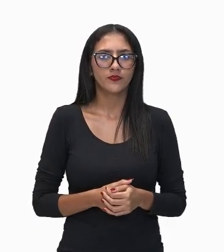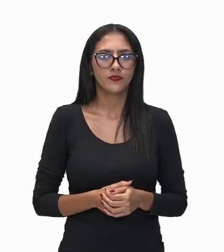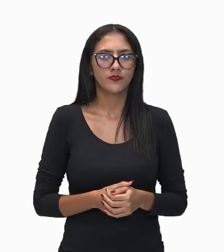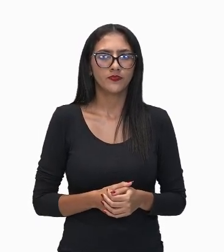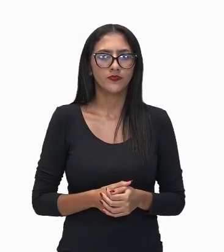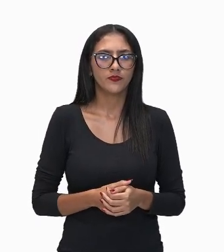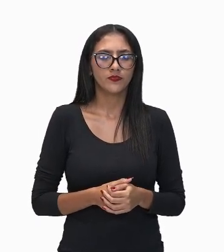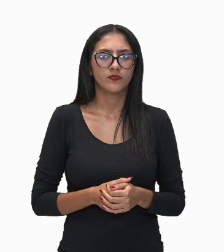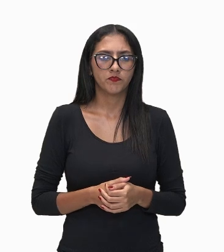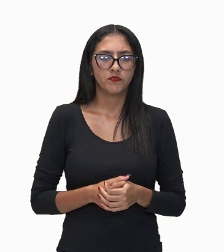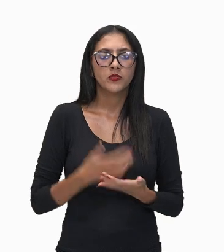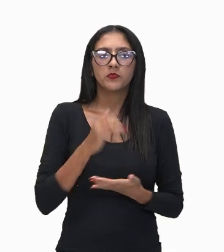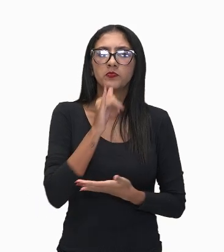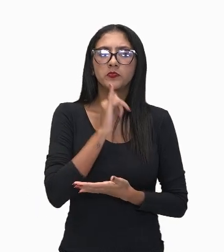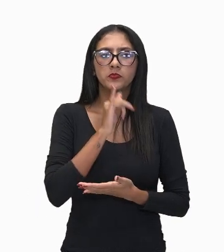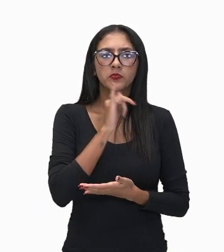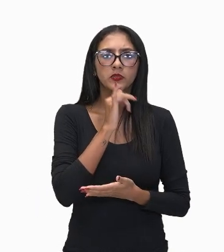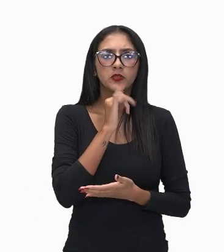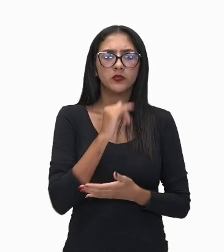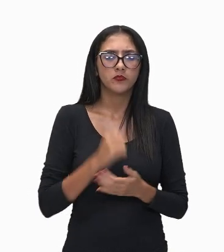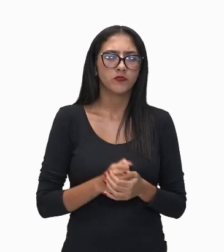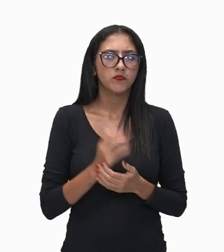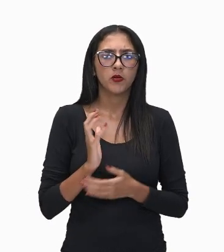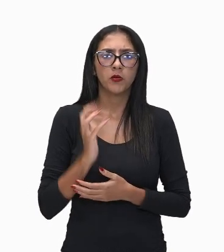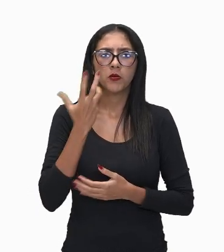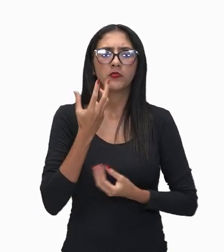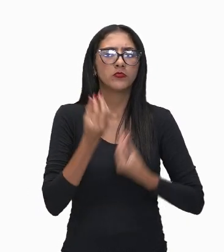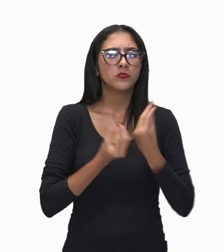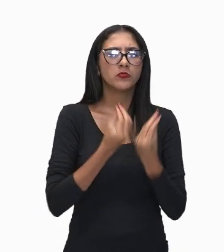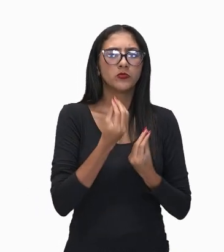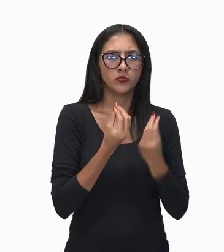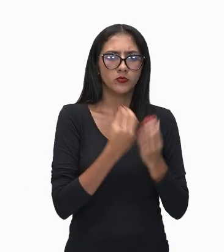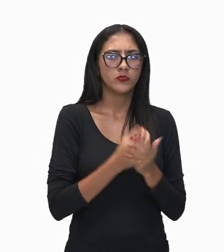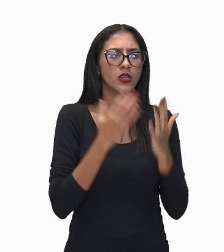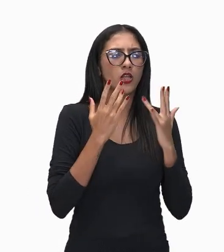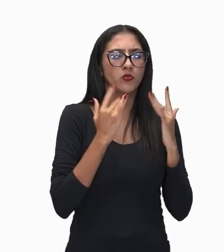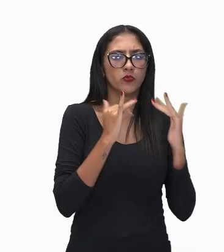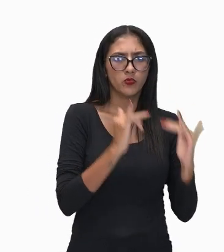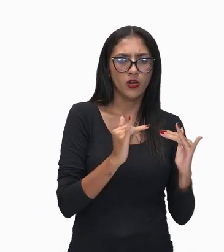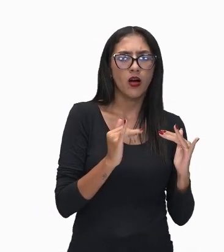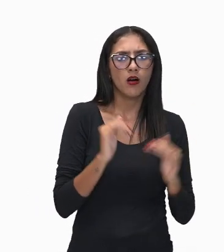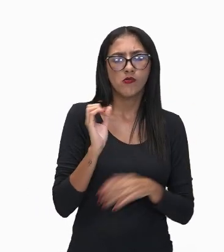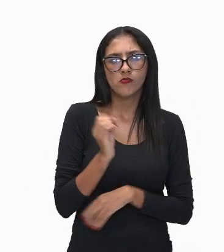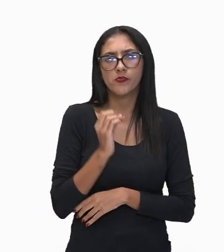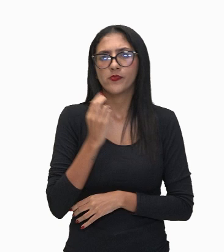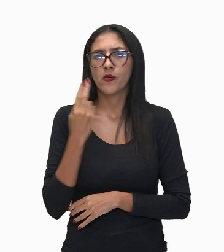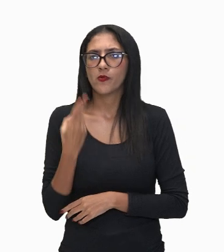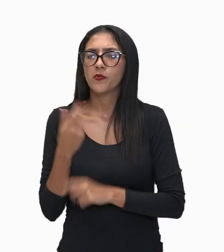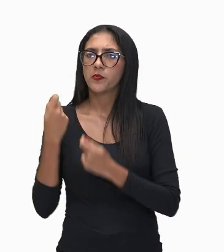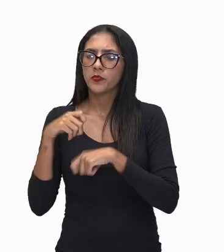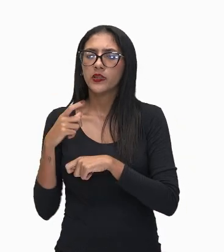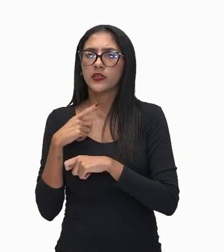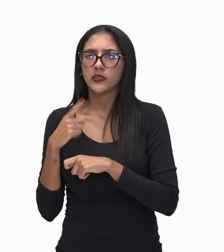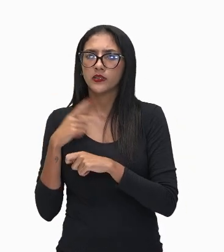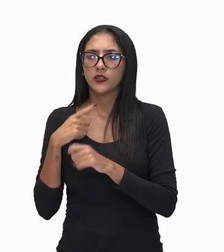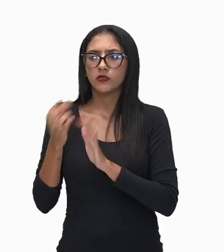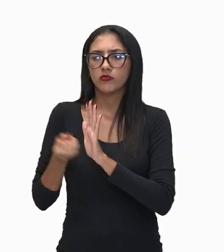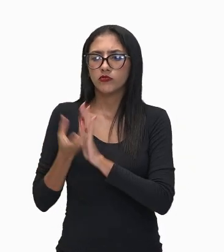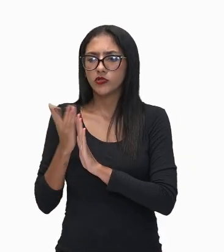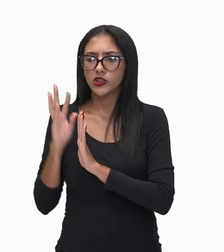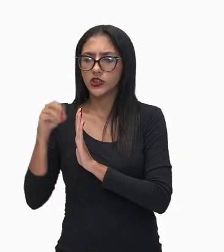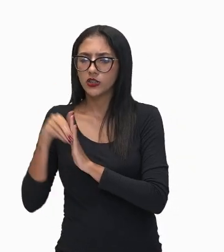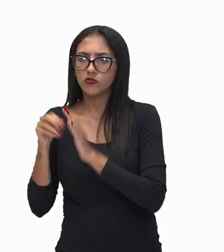ocorrência, no caso da ocorrência, os polímeros naturais ocorrem naturalmente, já os sintéticos têm que ser feitos